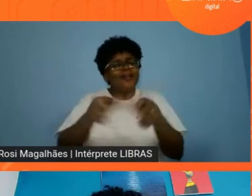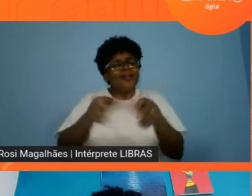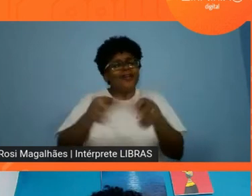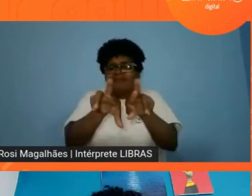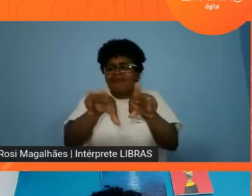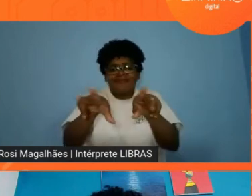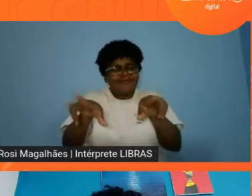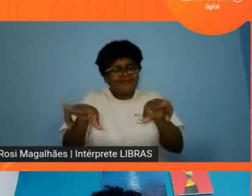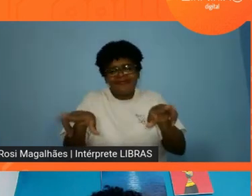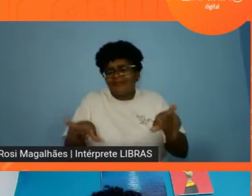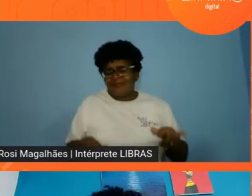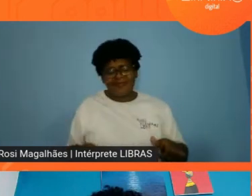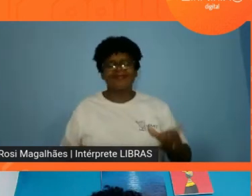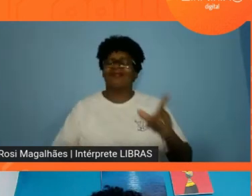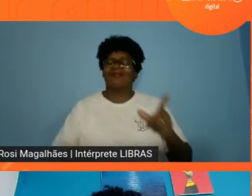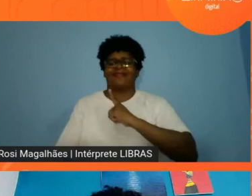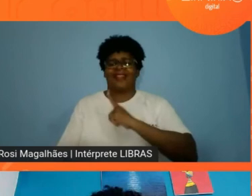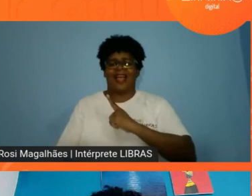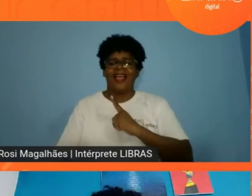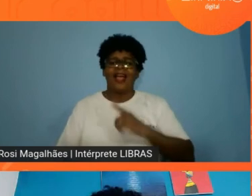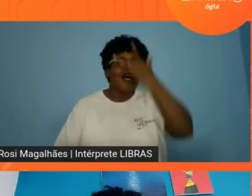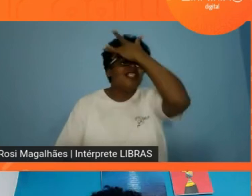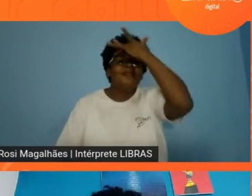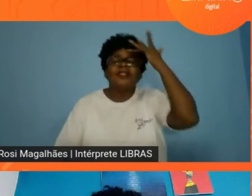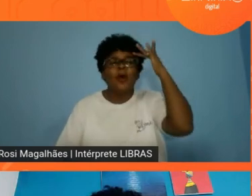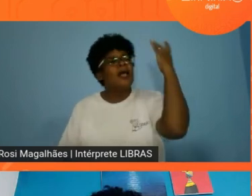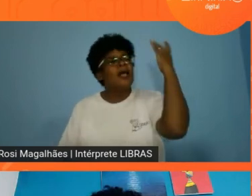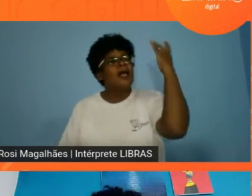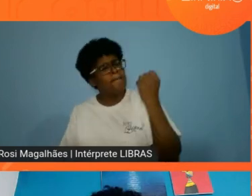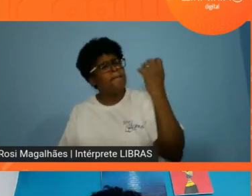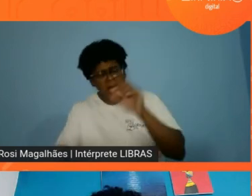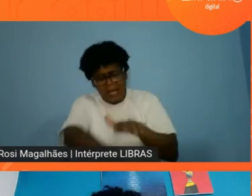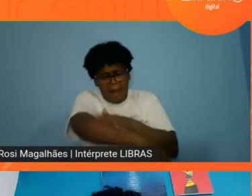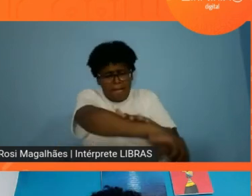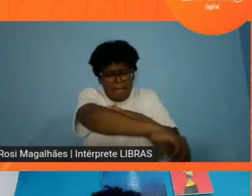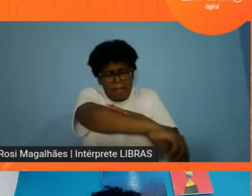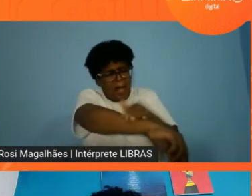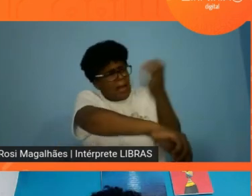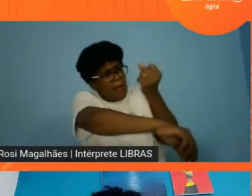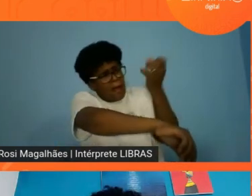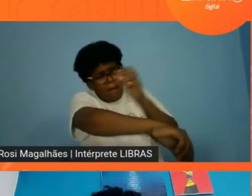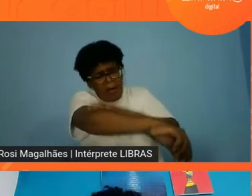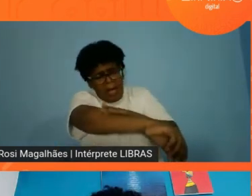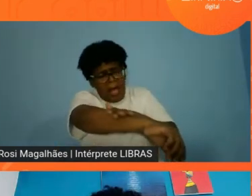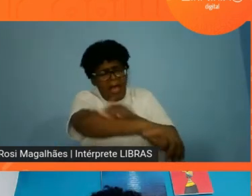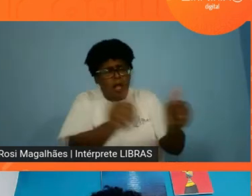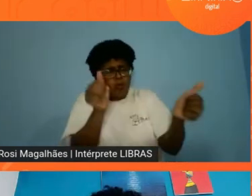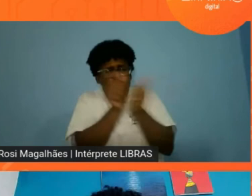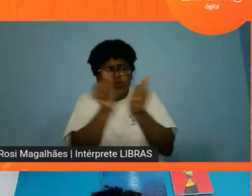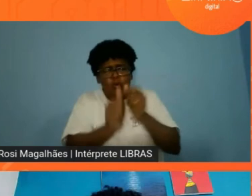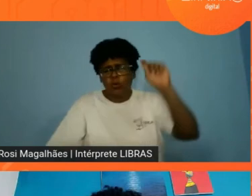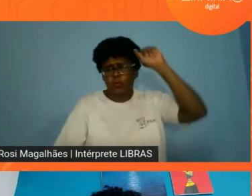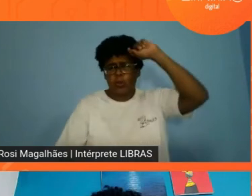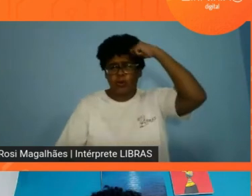né? Enquanto isso, a gente vê as pessoas brancas cada vez mais se apropriando da cultura e apagando, né, os fundamentos que